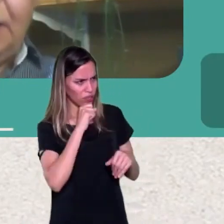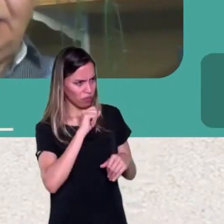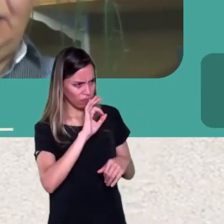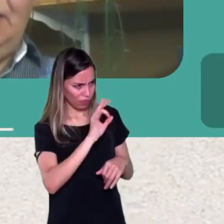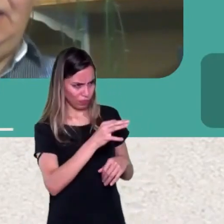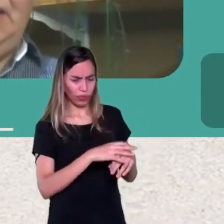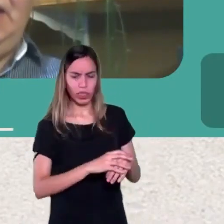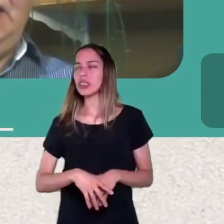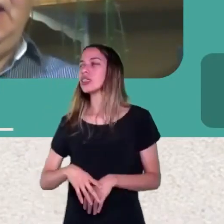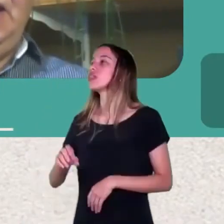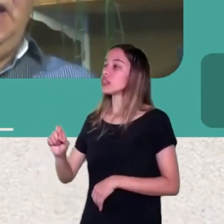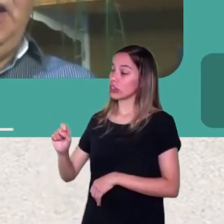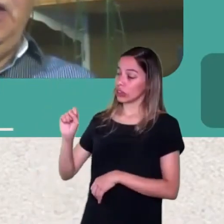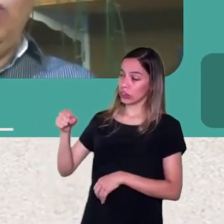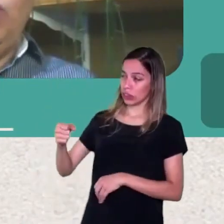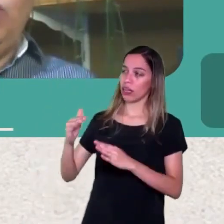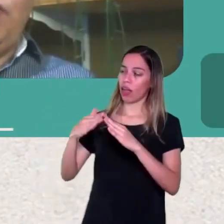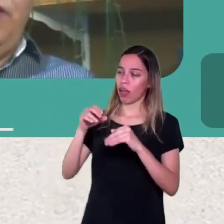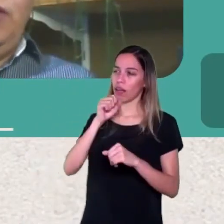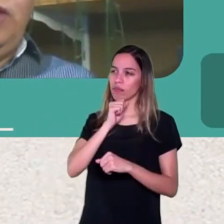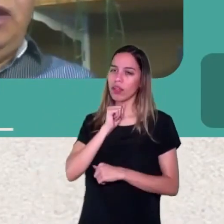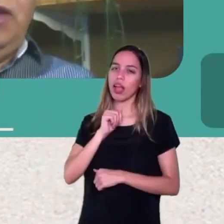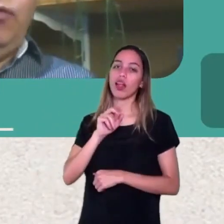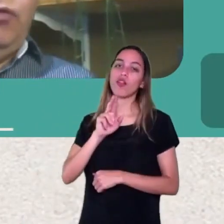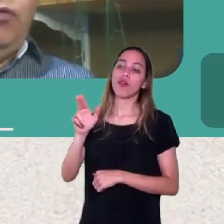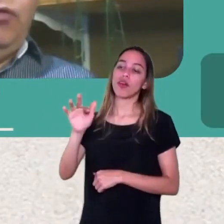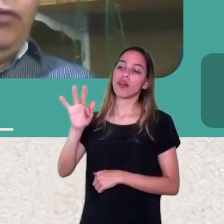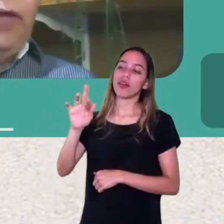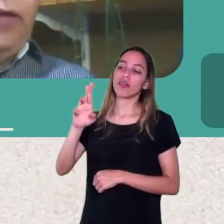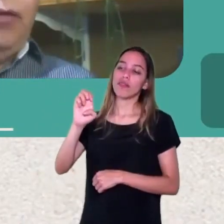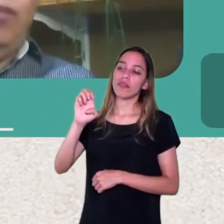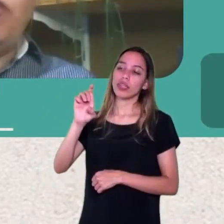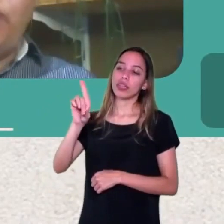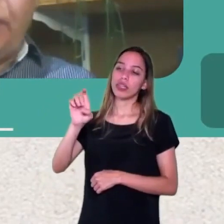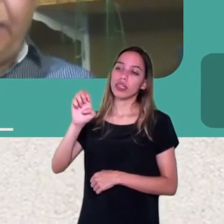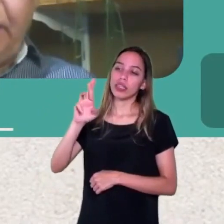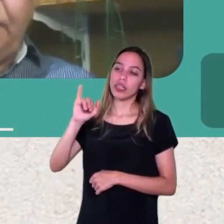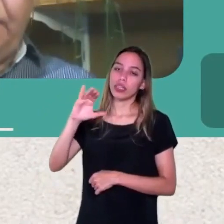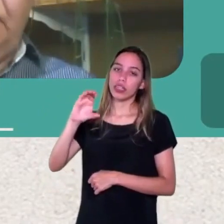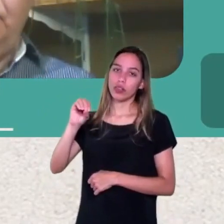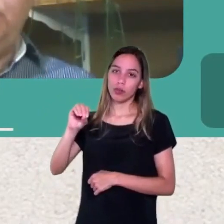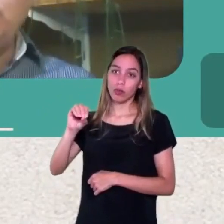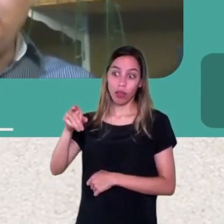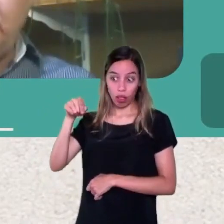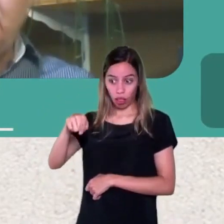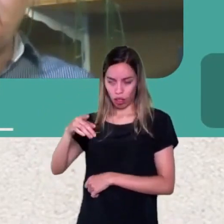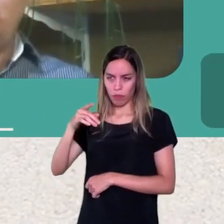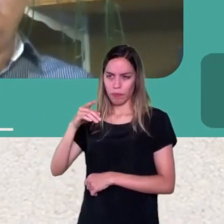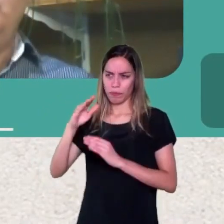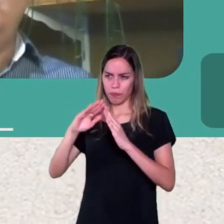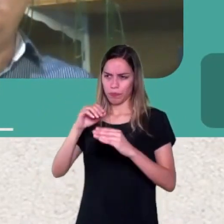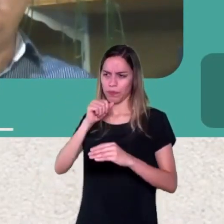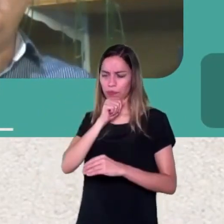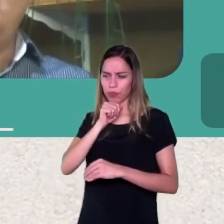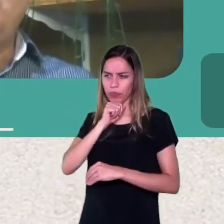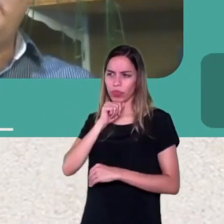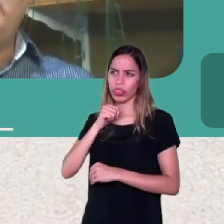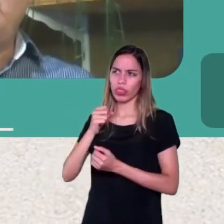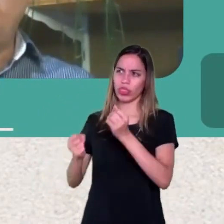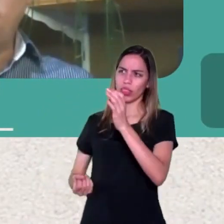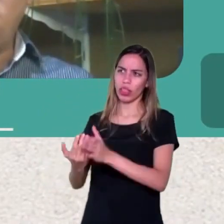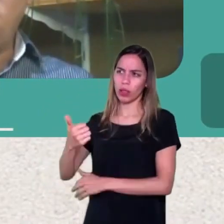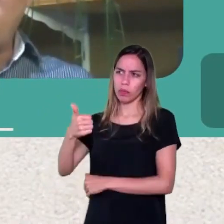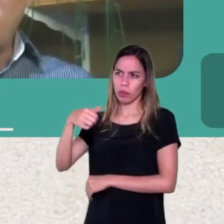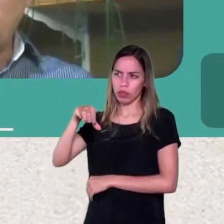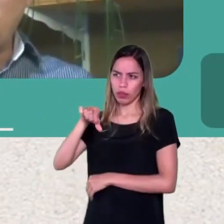Ozanam, que é um asilo que foi fundado nos anos 70 por um político, um